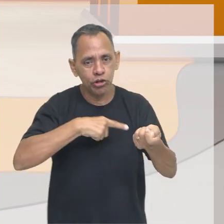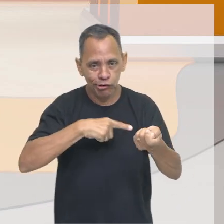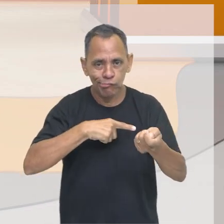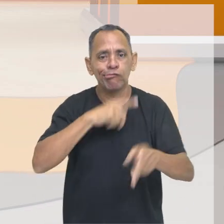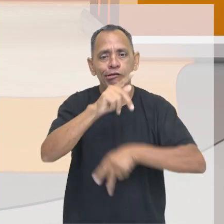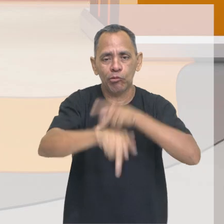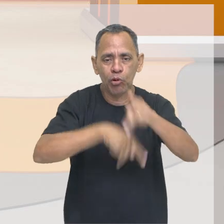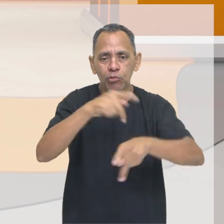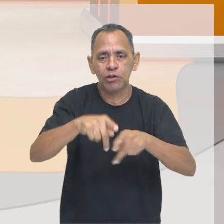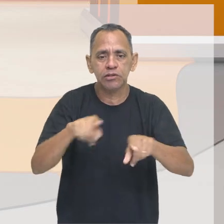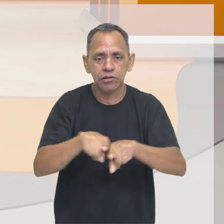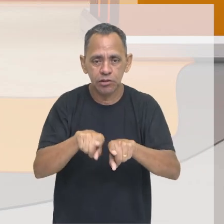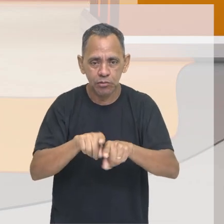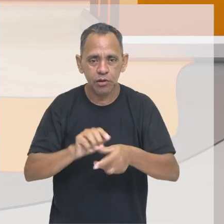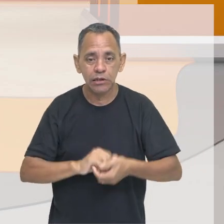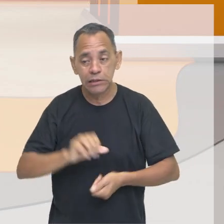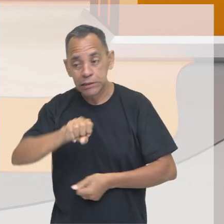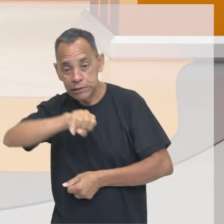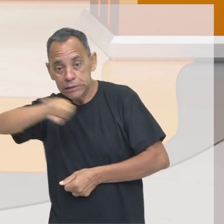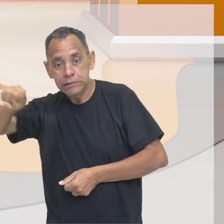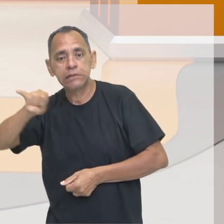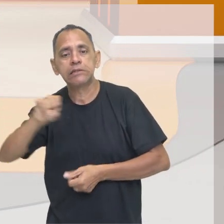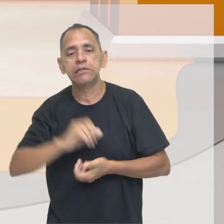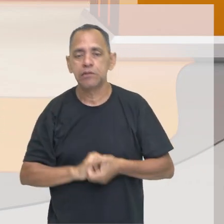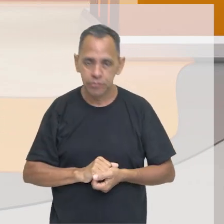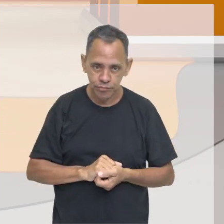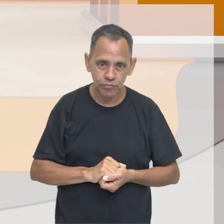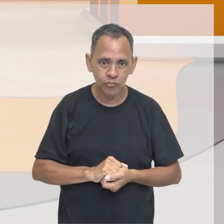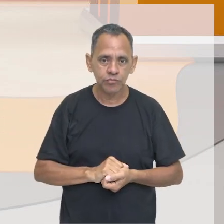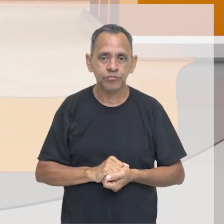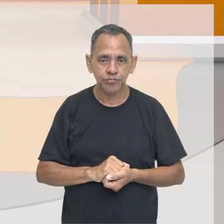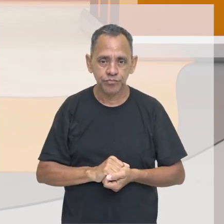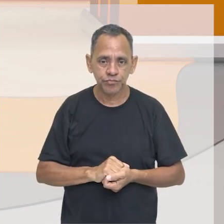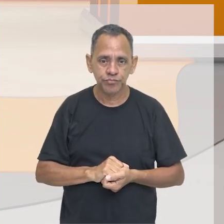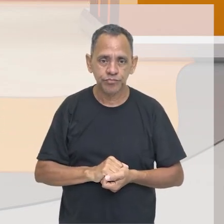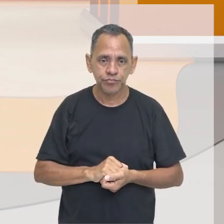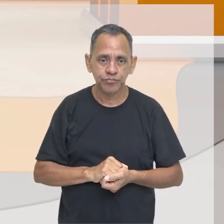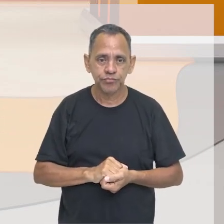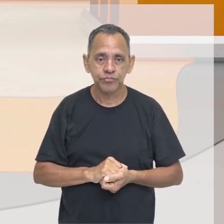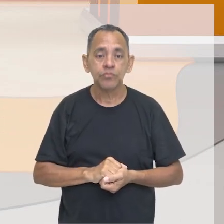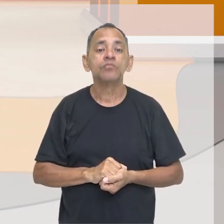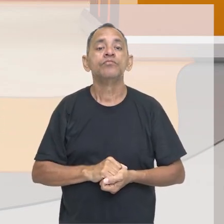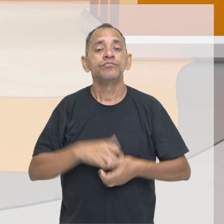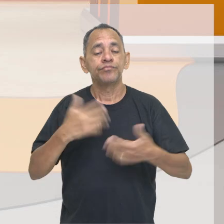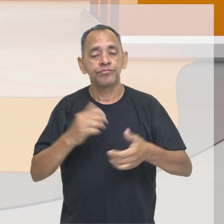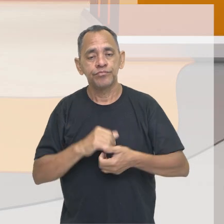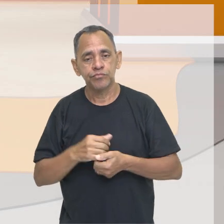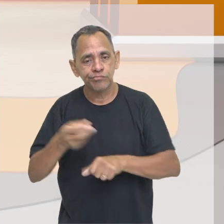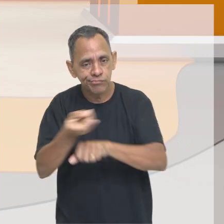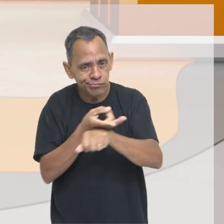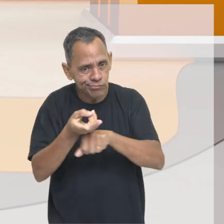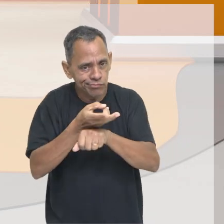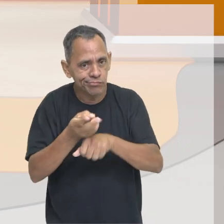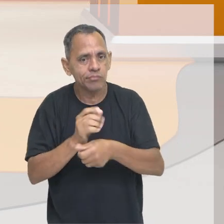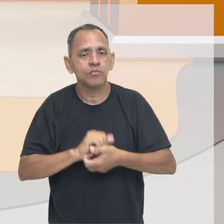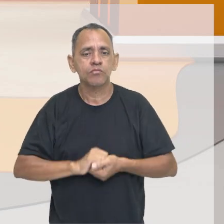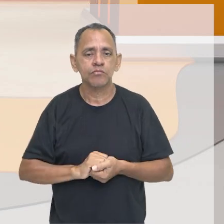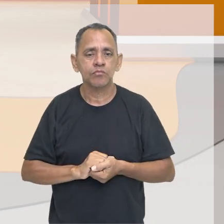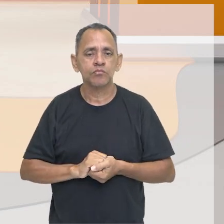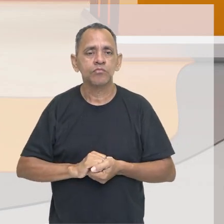oposição política é reprimida de forma severa. E para isso, eles vão usar ali sistemas, né, uma